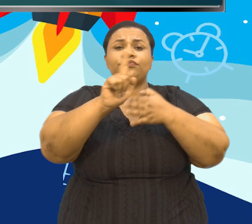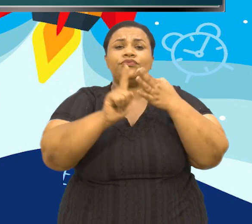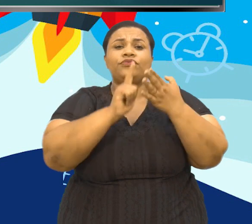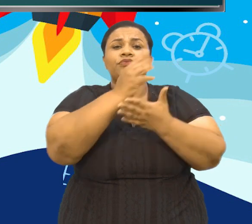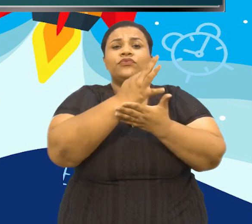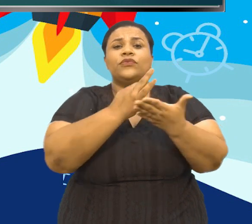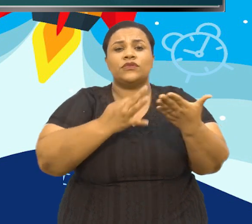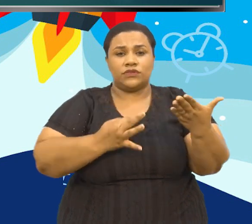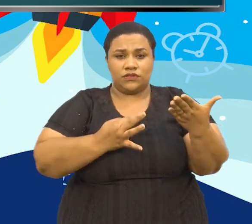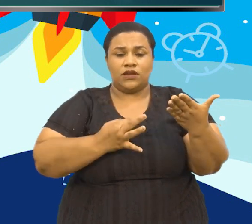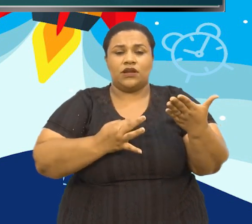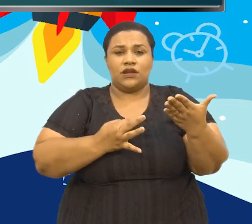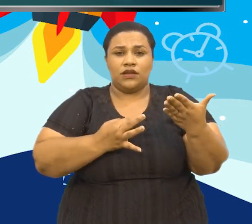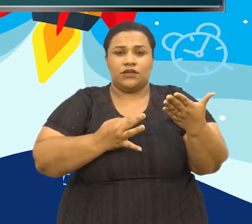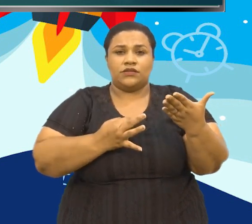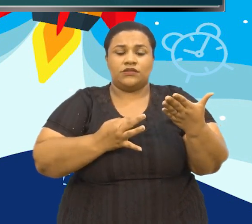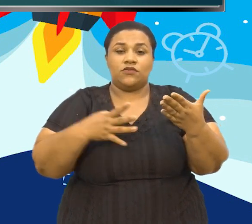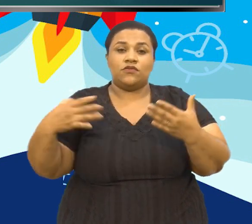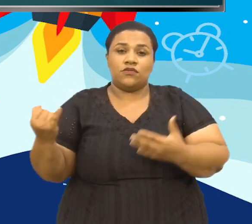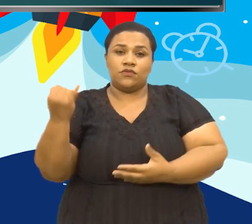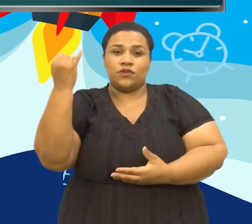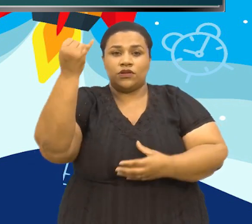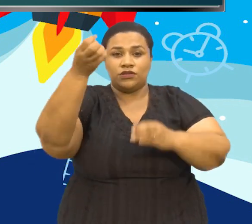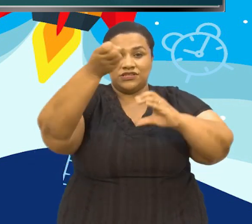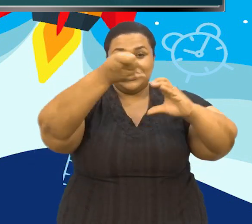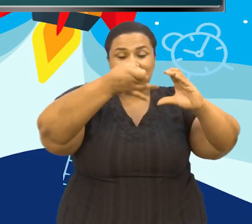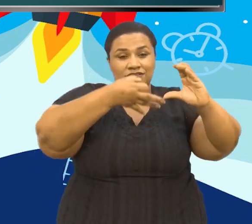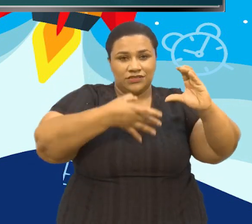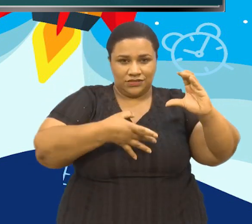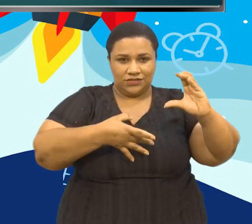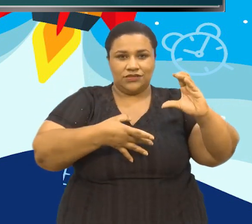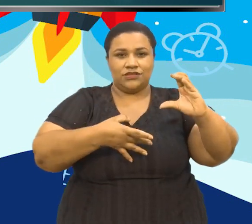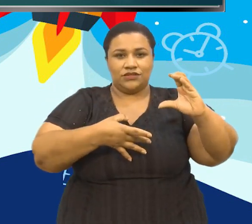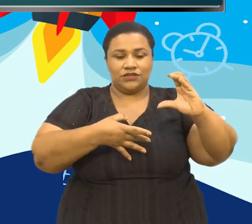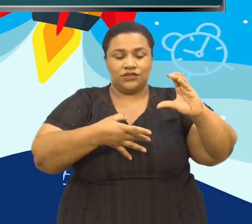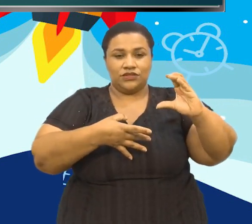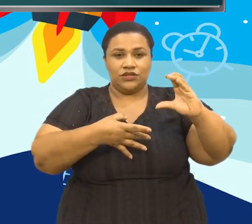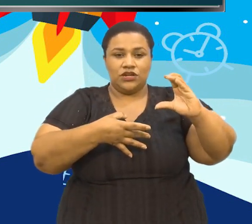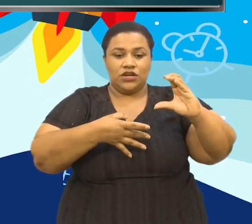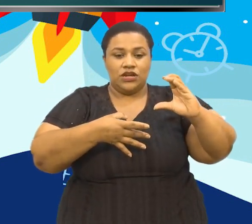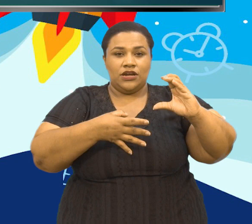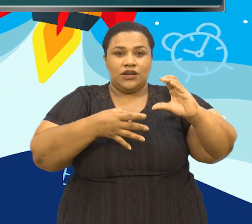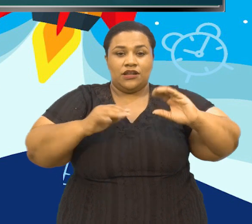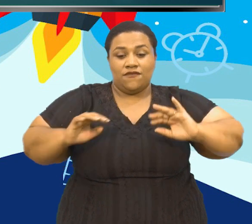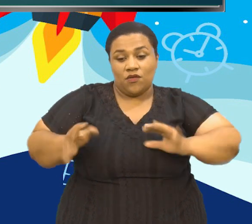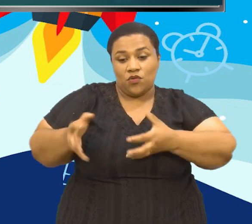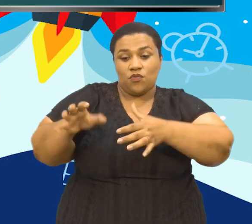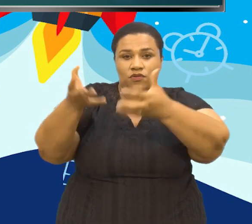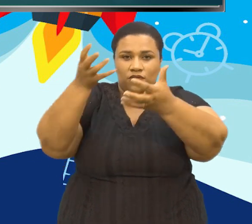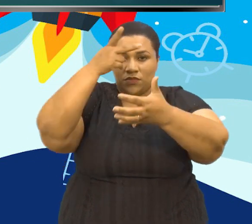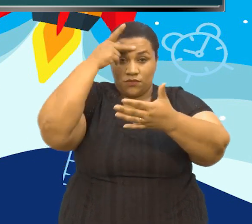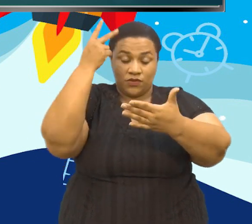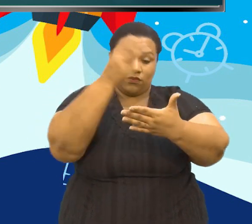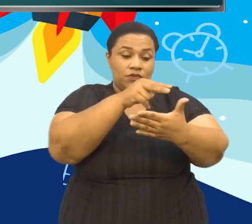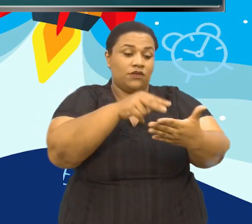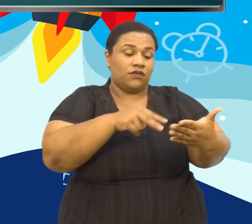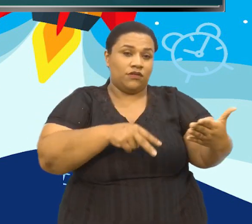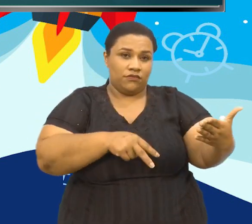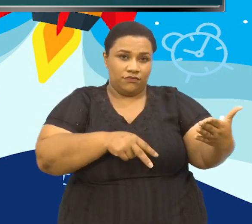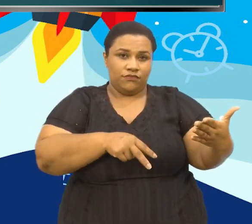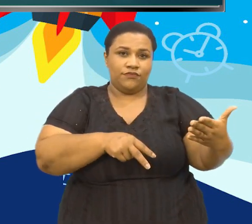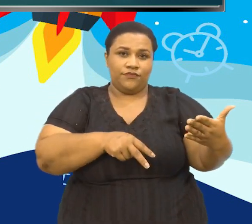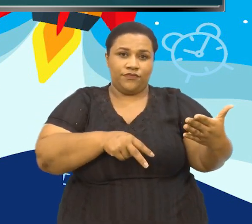textual, a gente tem que pensar principalmente nas características que ele irá trazer para o leitor. Então, assim, nós